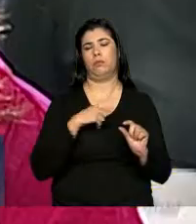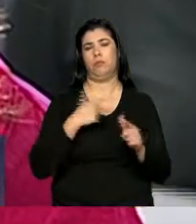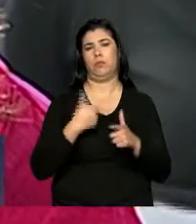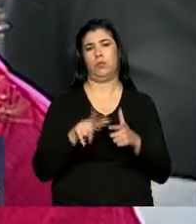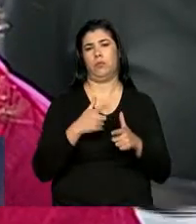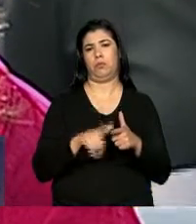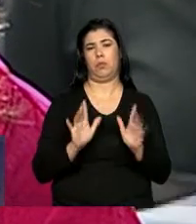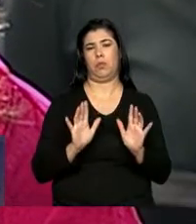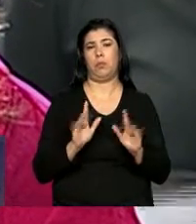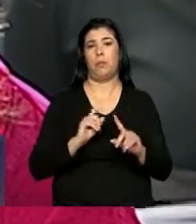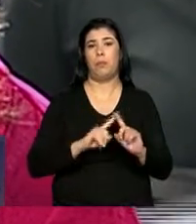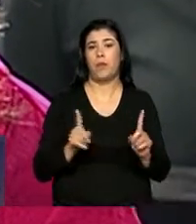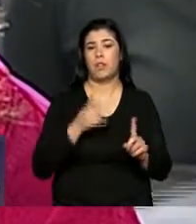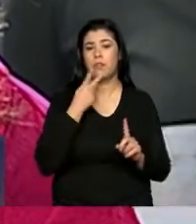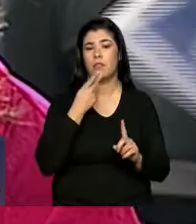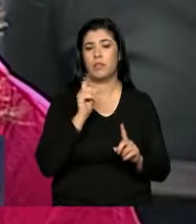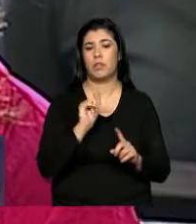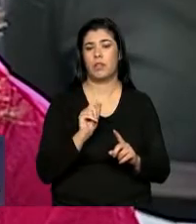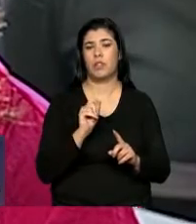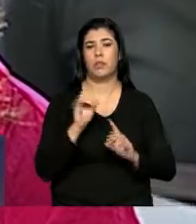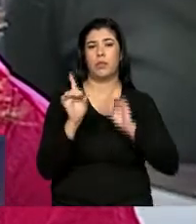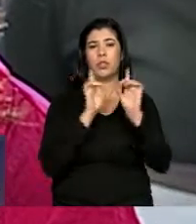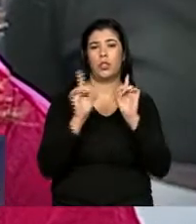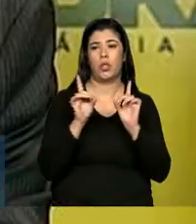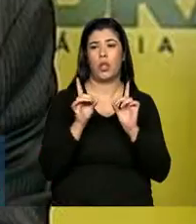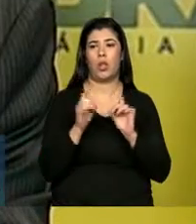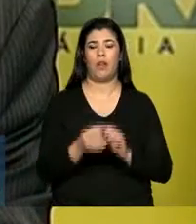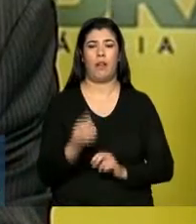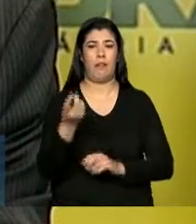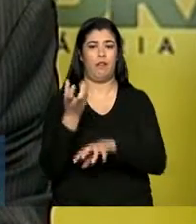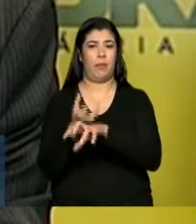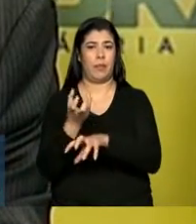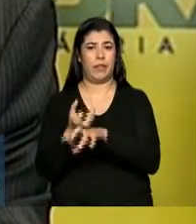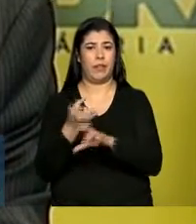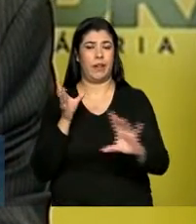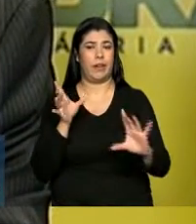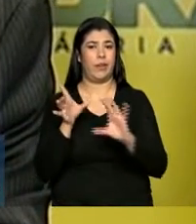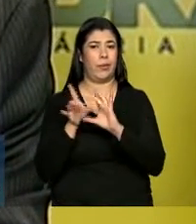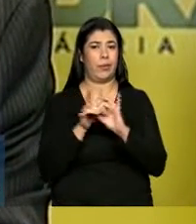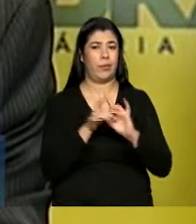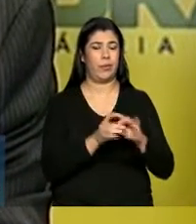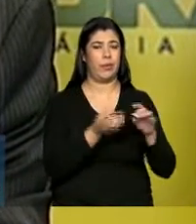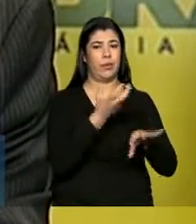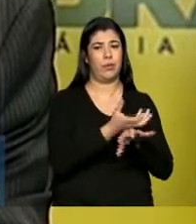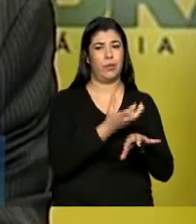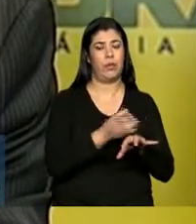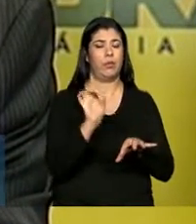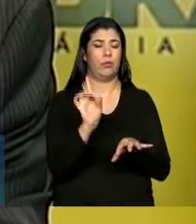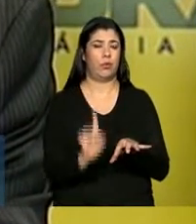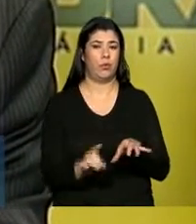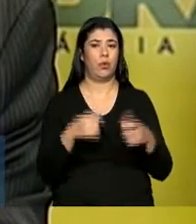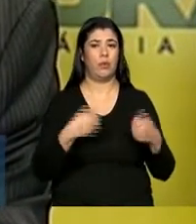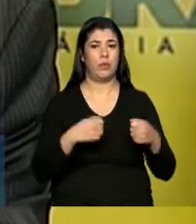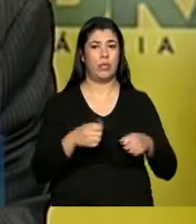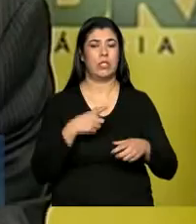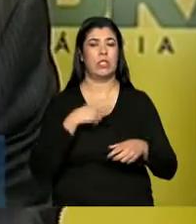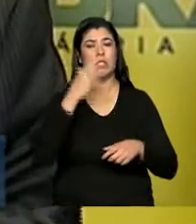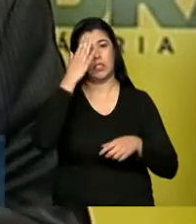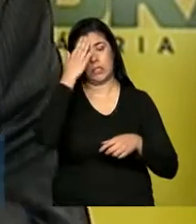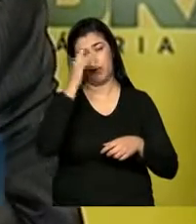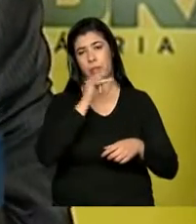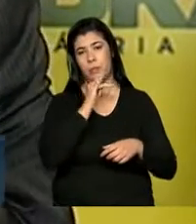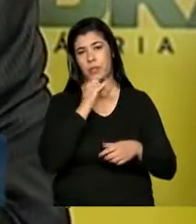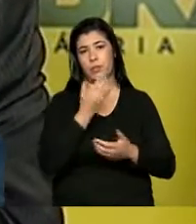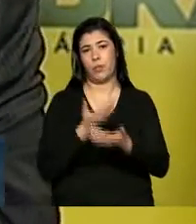problemas quanto a isso, mas é fazer que elas dialoguem entre si. Então, o diretor tem que saber articular as matérias, sobretudo depois que a